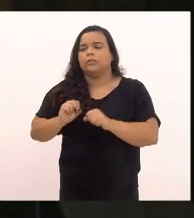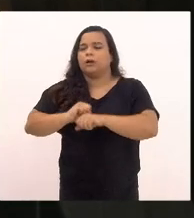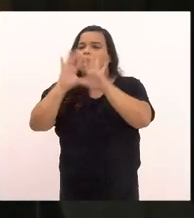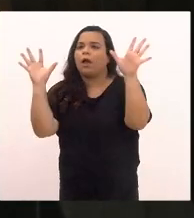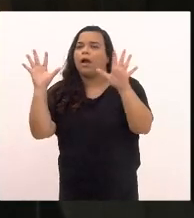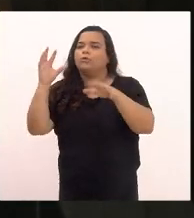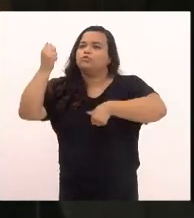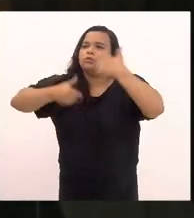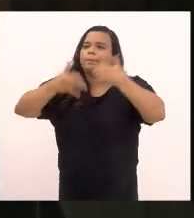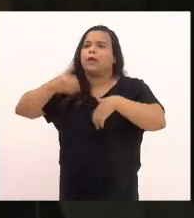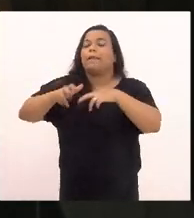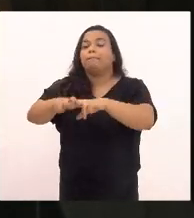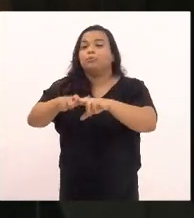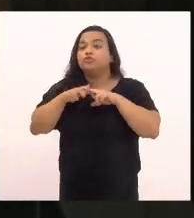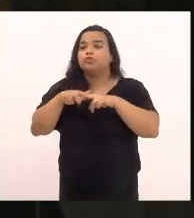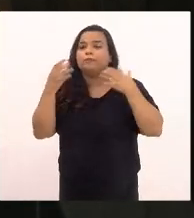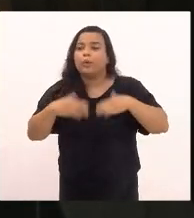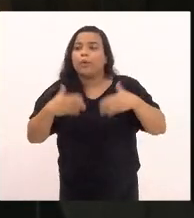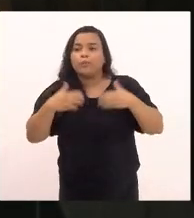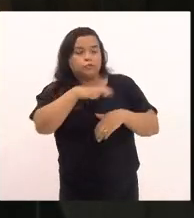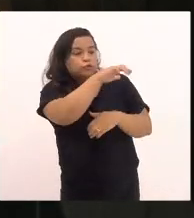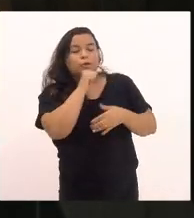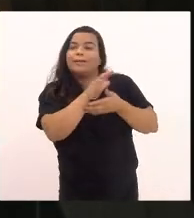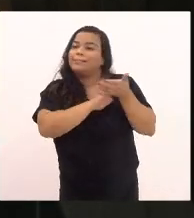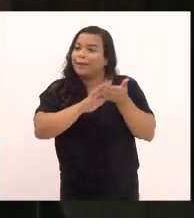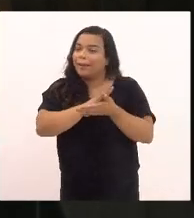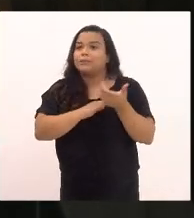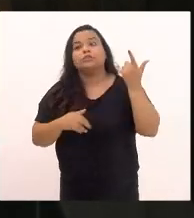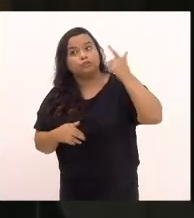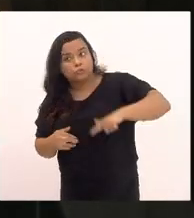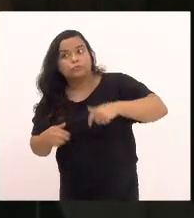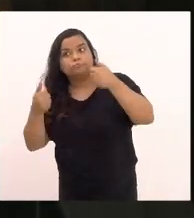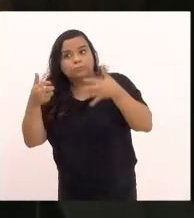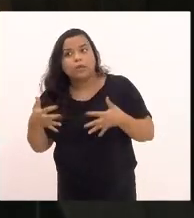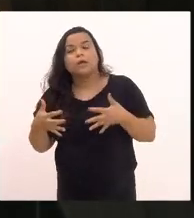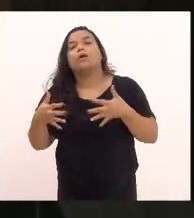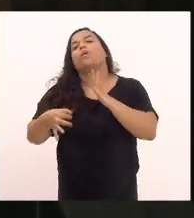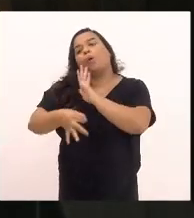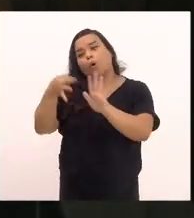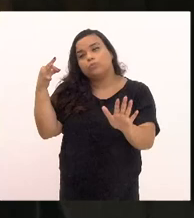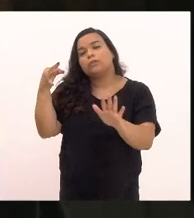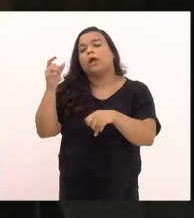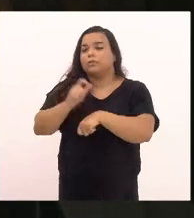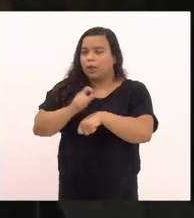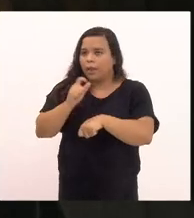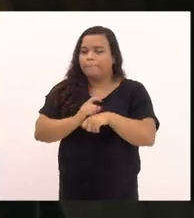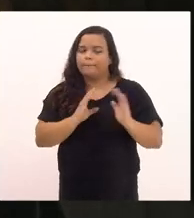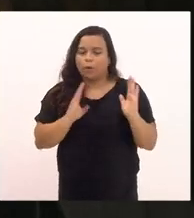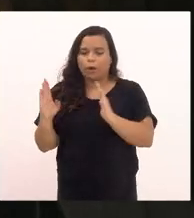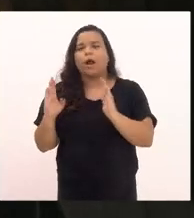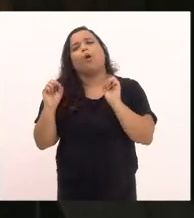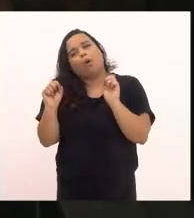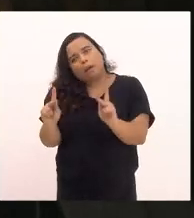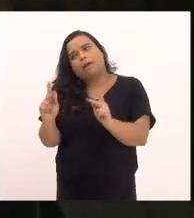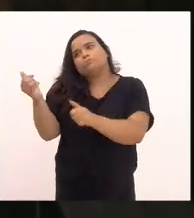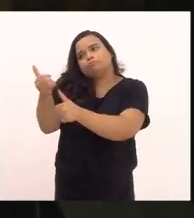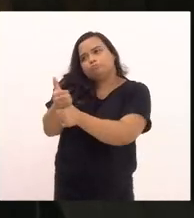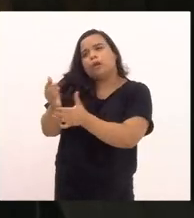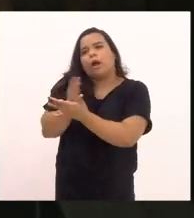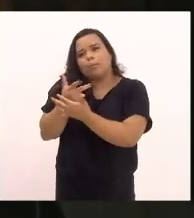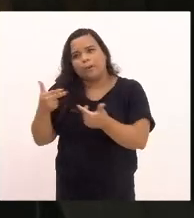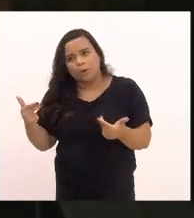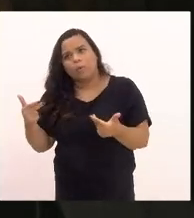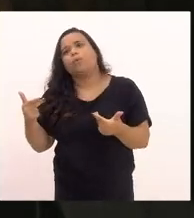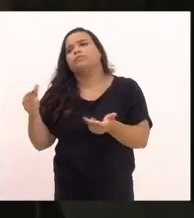que que não está convocando os concursados. Repito, contratos temporários têm que acontecer para repor